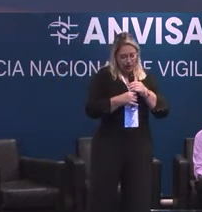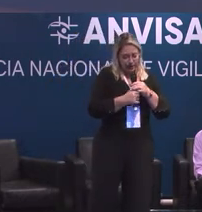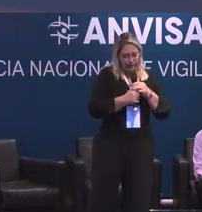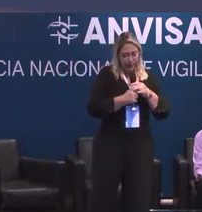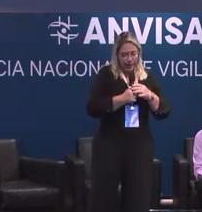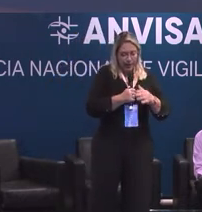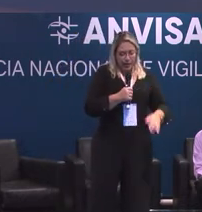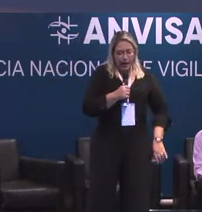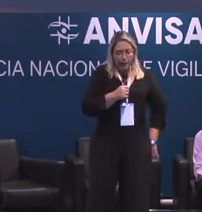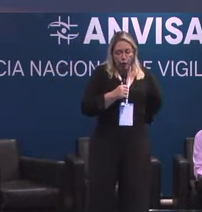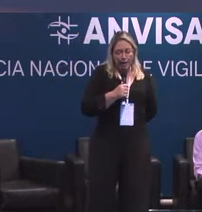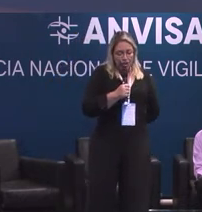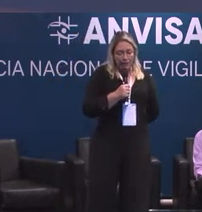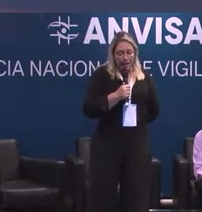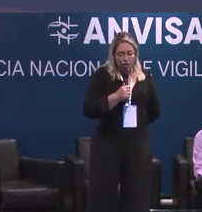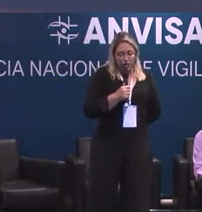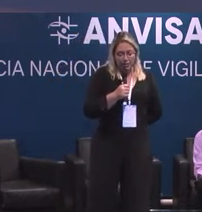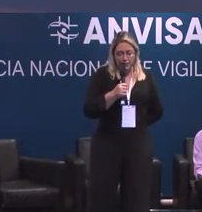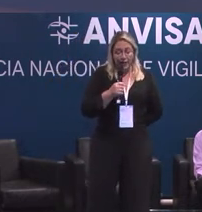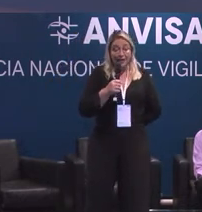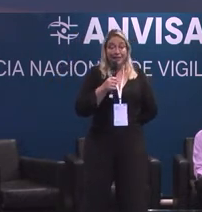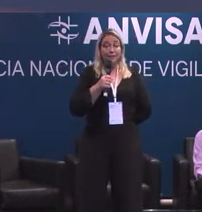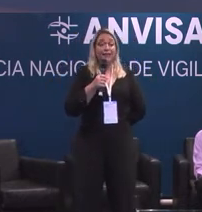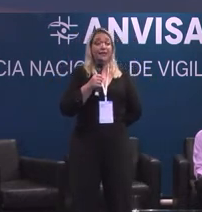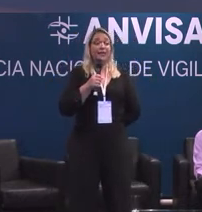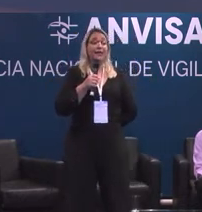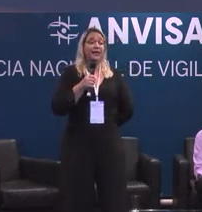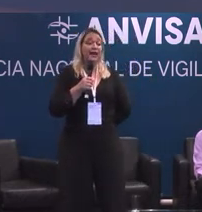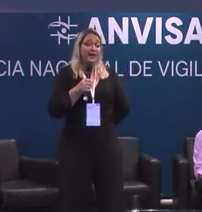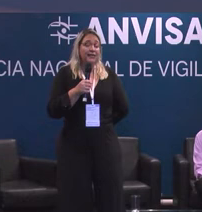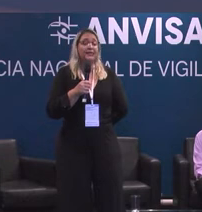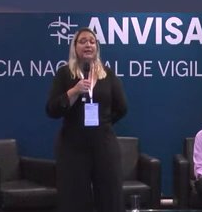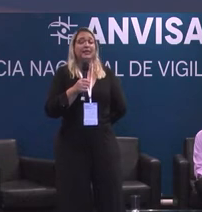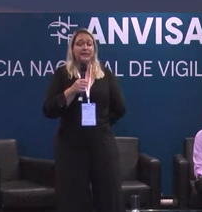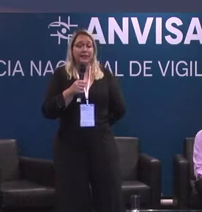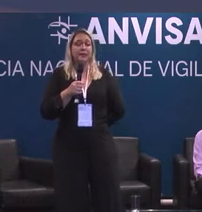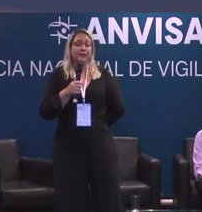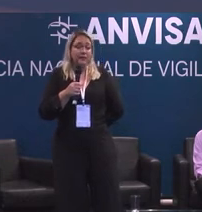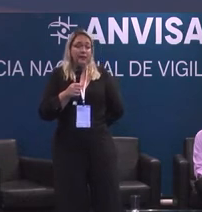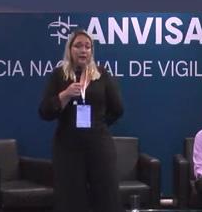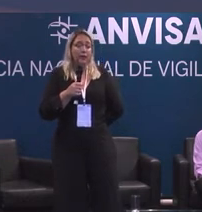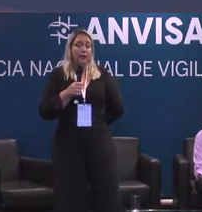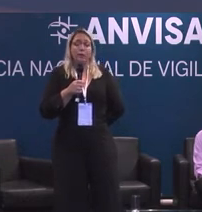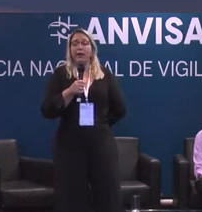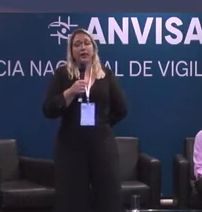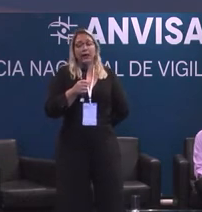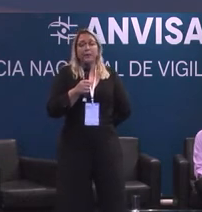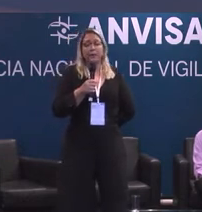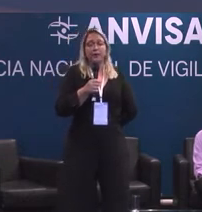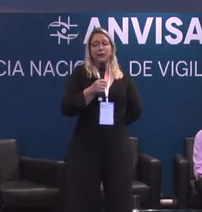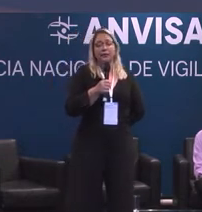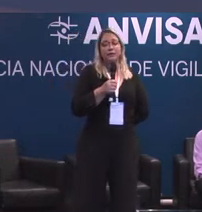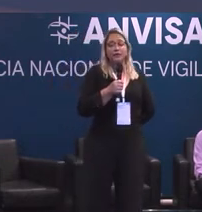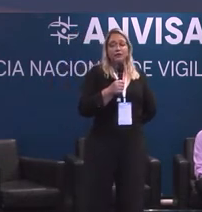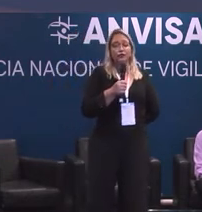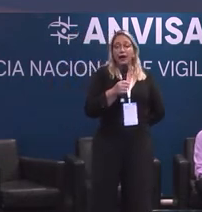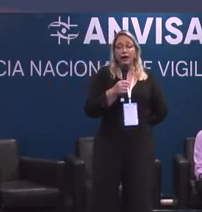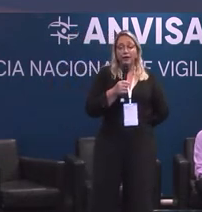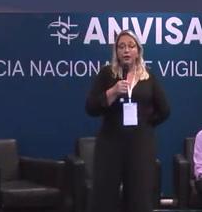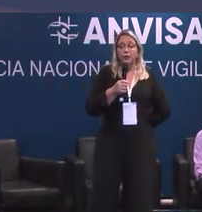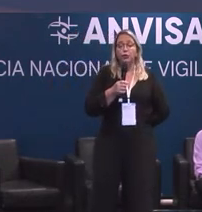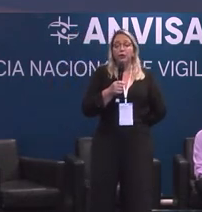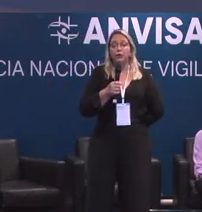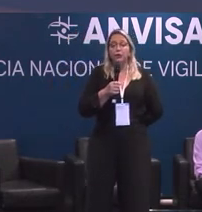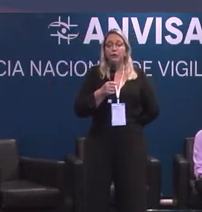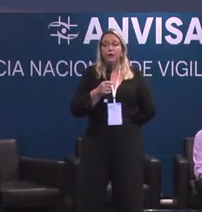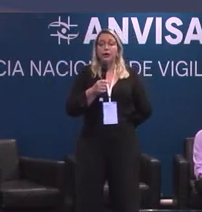vigilância. A abordagem mais transparente acerca da reincidência e da prescrição, porque nem a 6437 fala